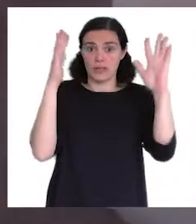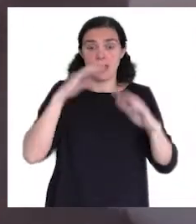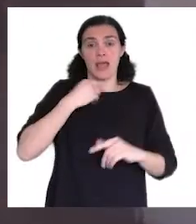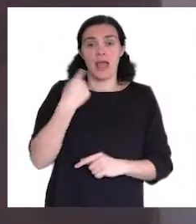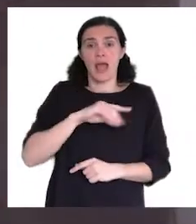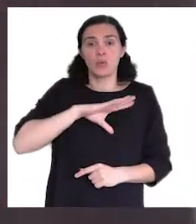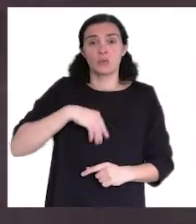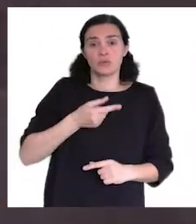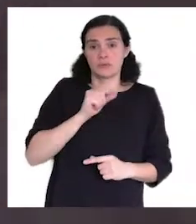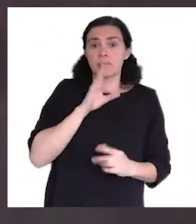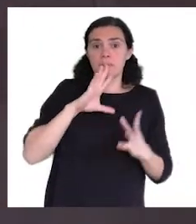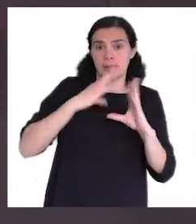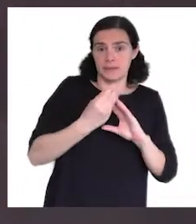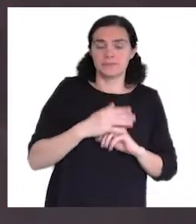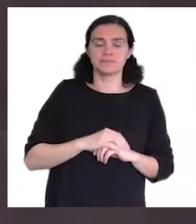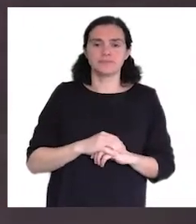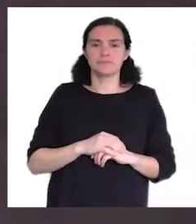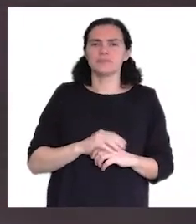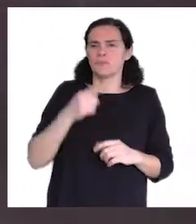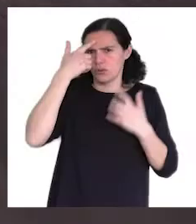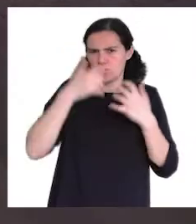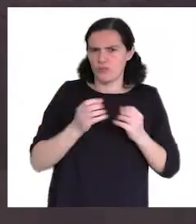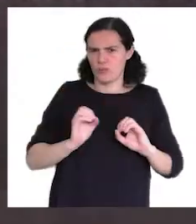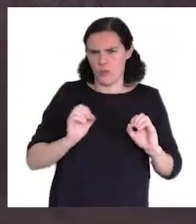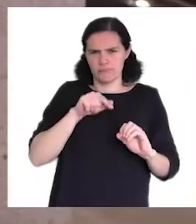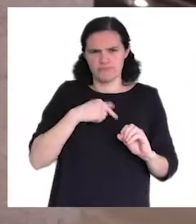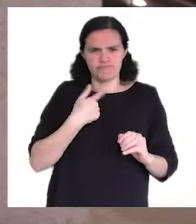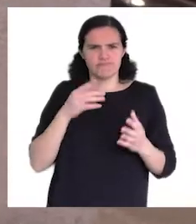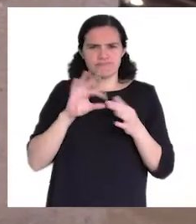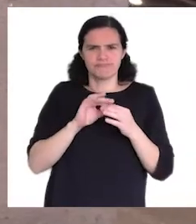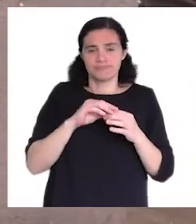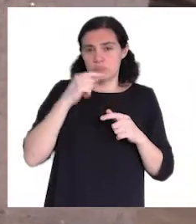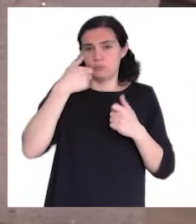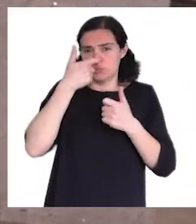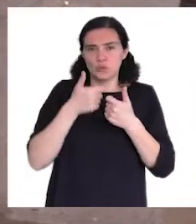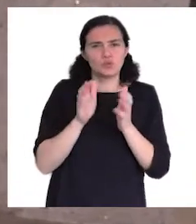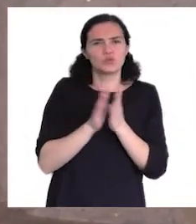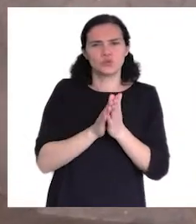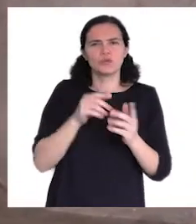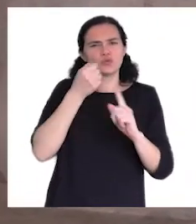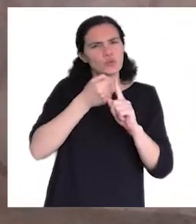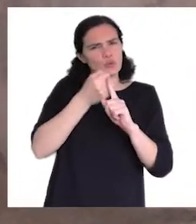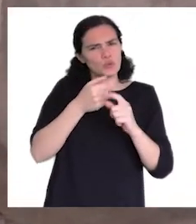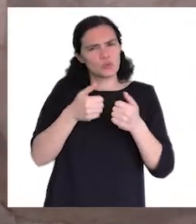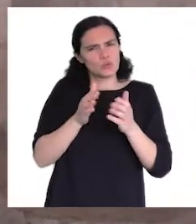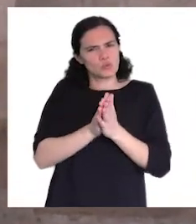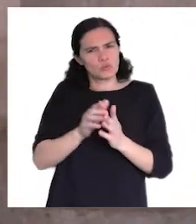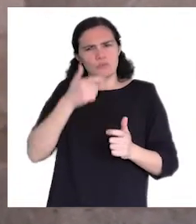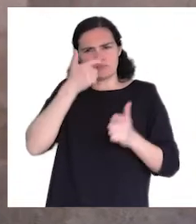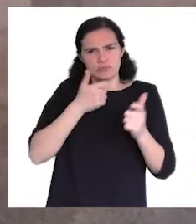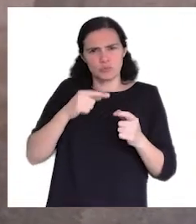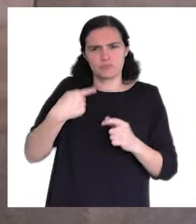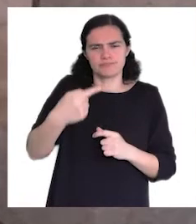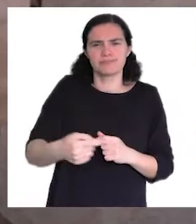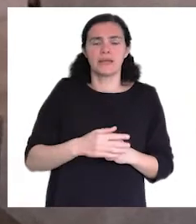tem para o mundo e para o planeta Terra. Sem dúvida que isto faz parte da agenda de todos e de todos os dias,